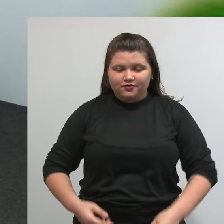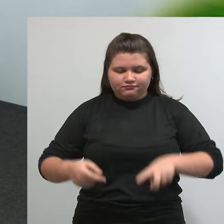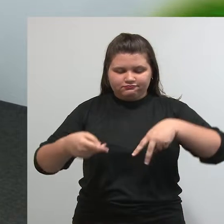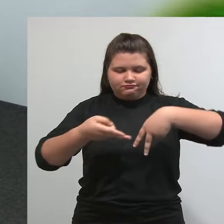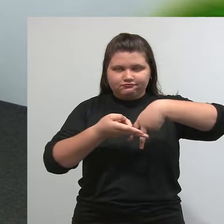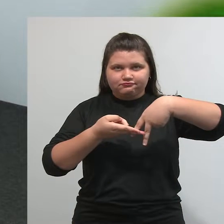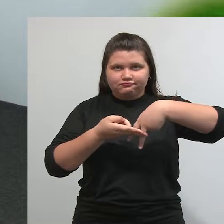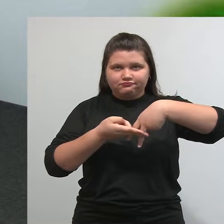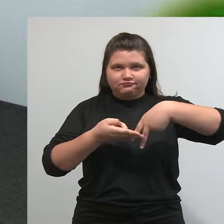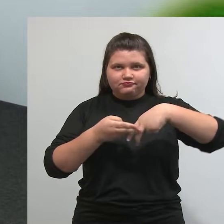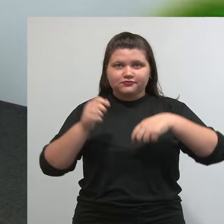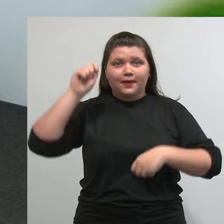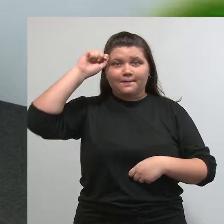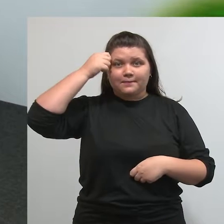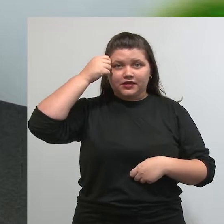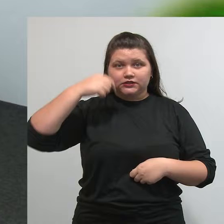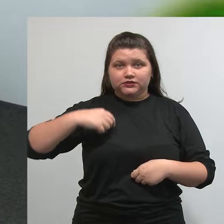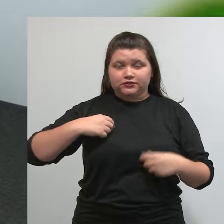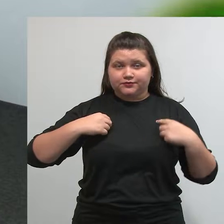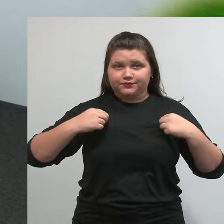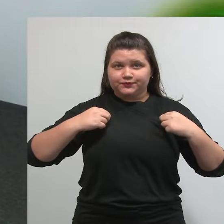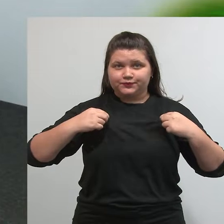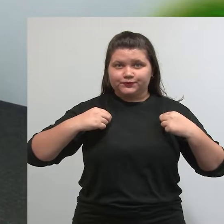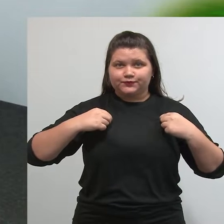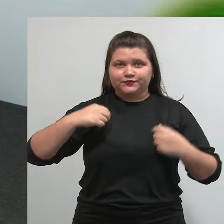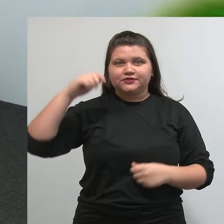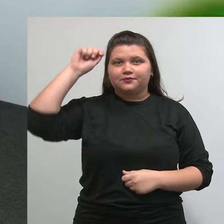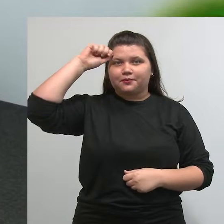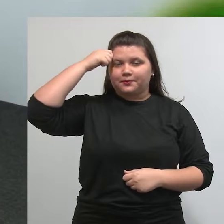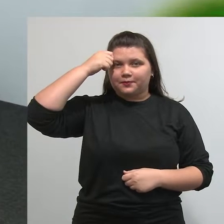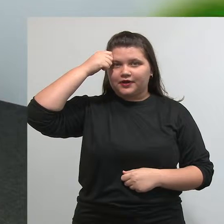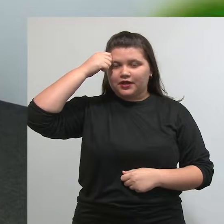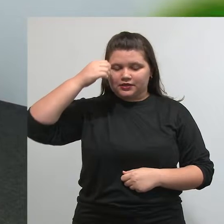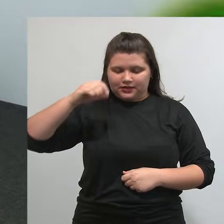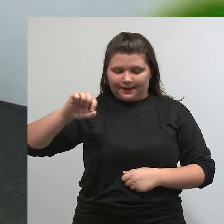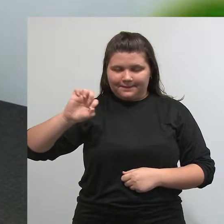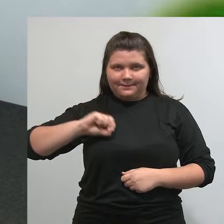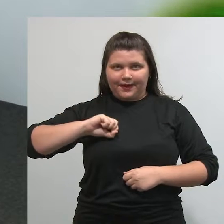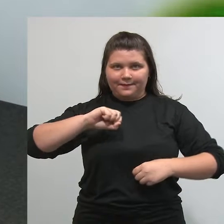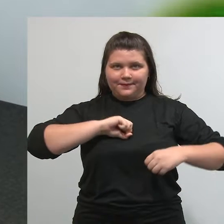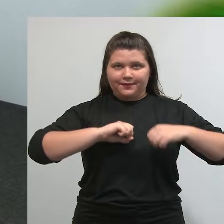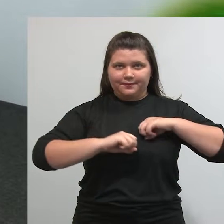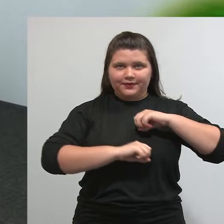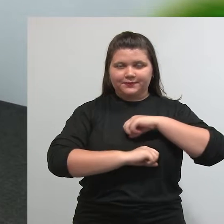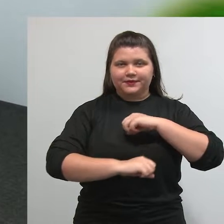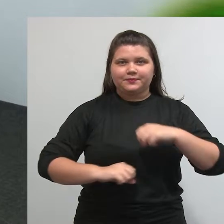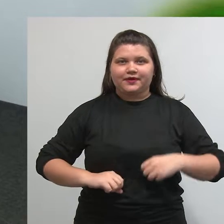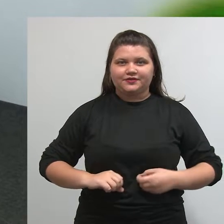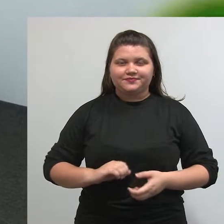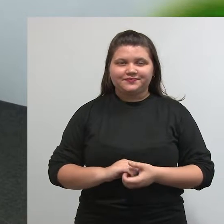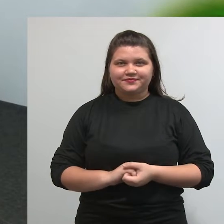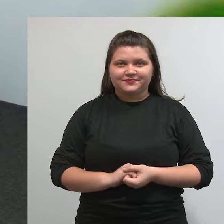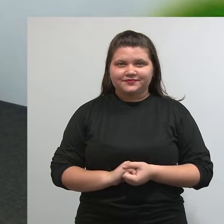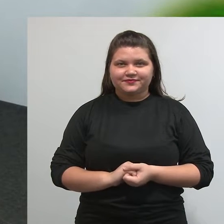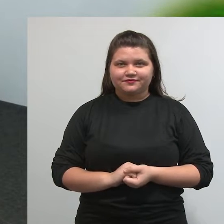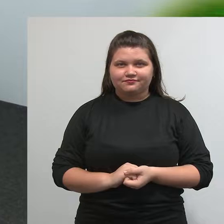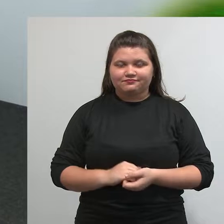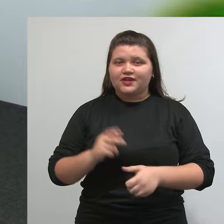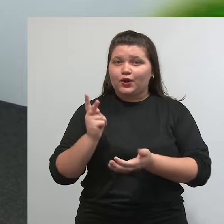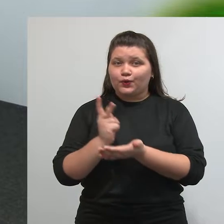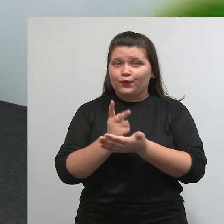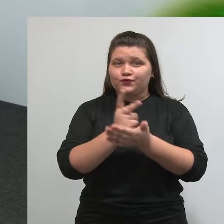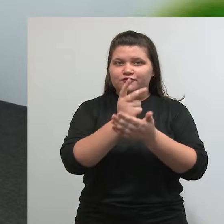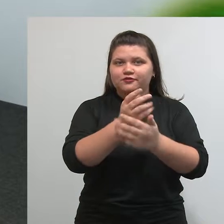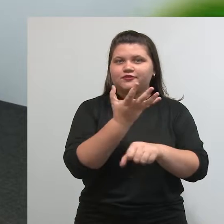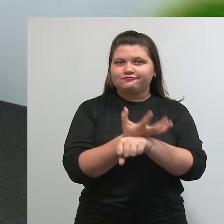longa, com uma blusa preta e bolinhas brancas alinhadas. E dando continuidade